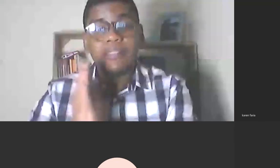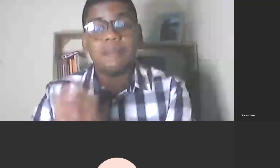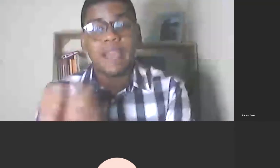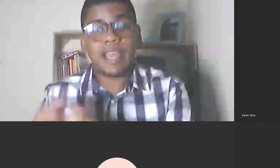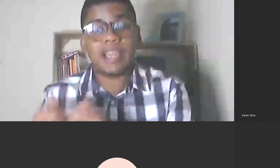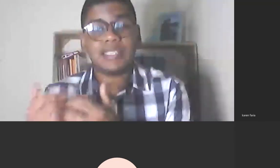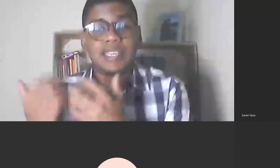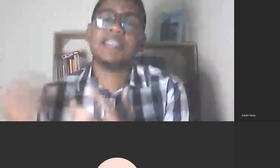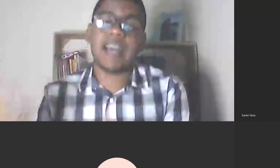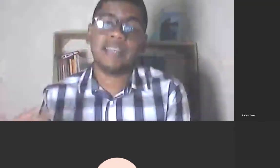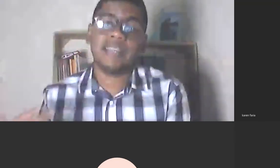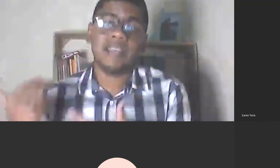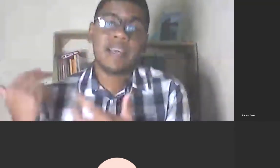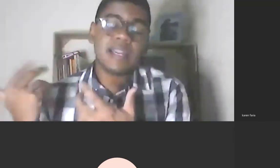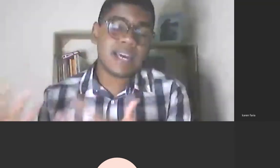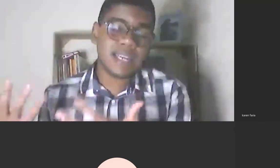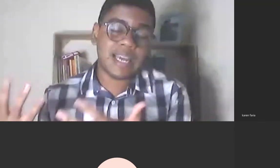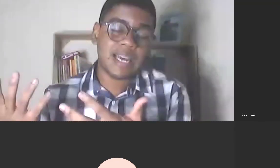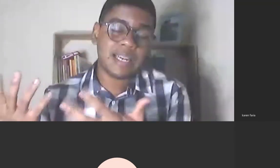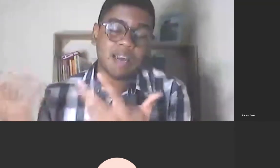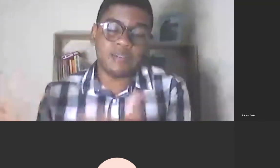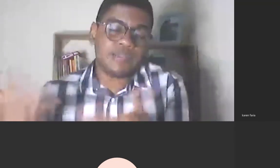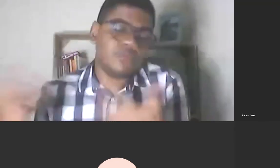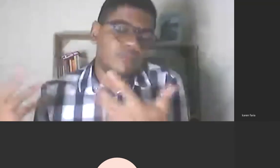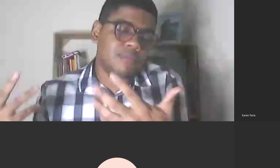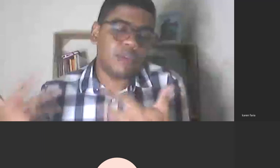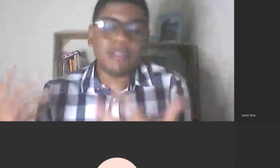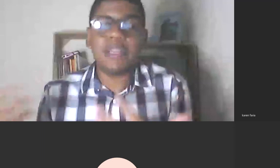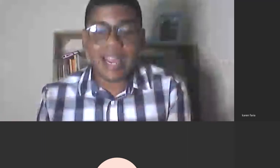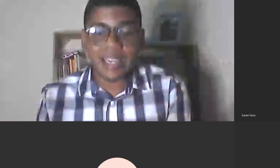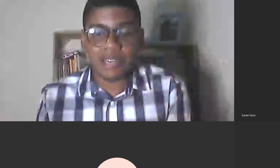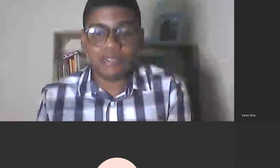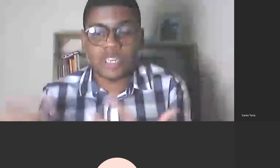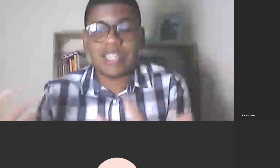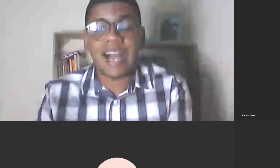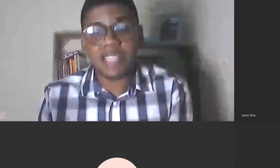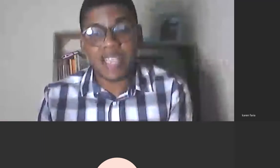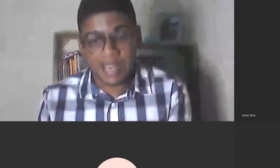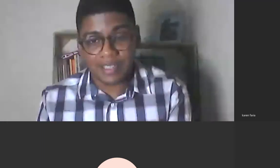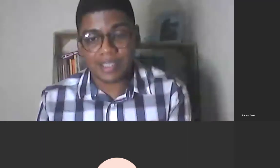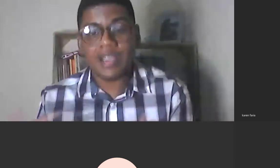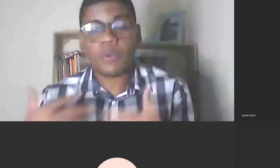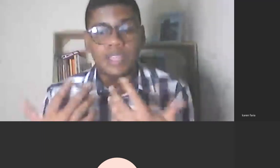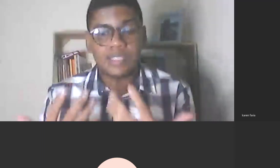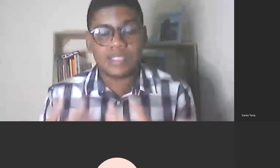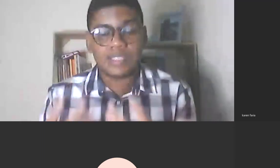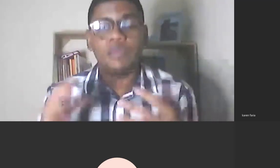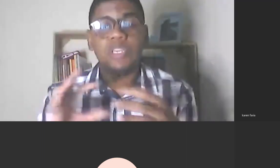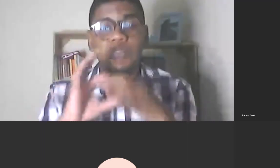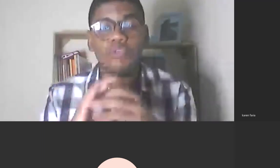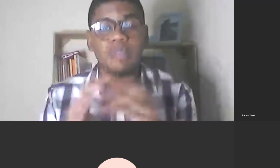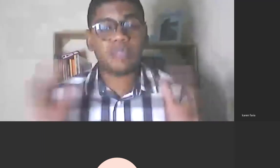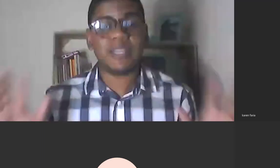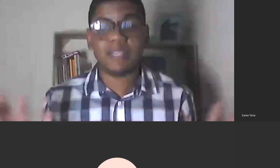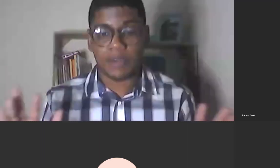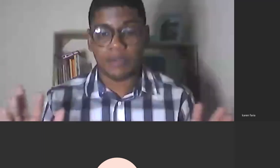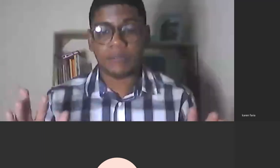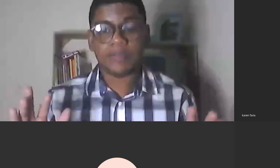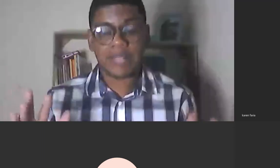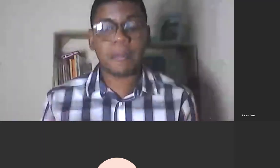gente perceber esses sinais na usabilidade, na utilidade deles, quando eles estão unidos